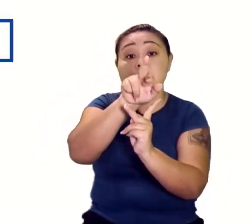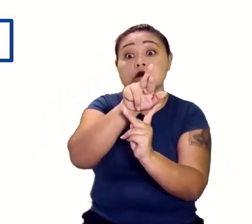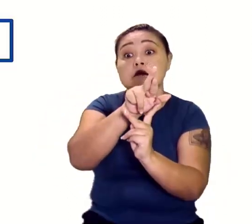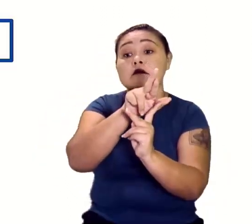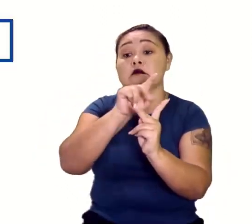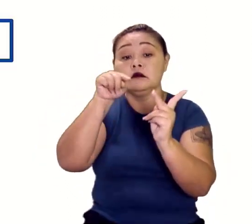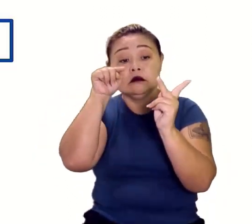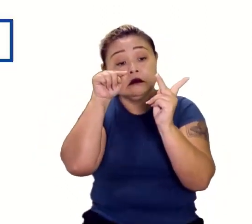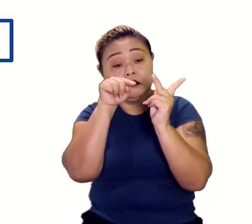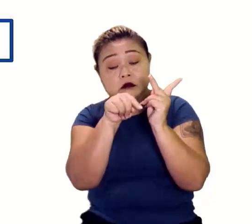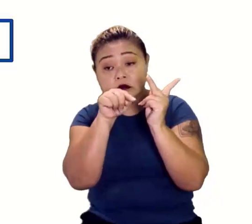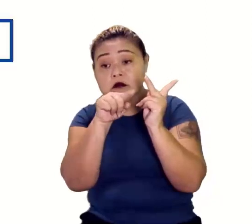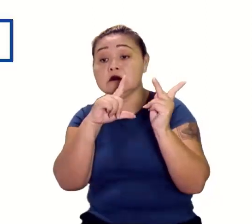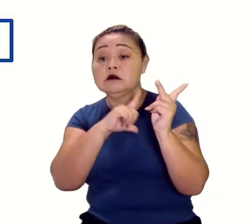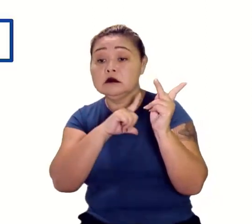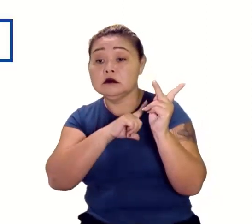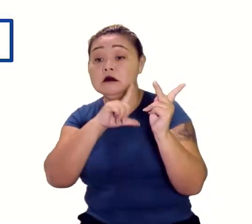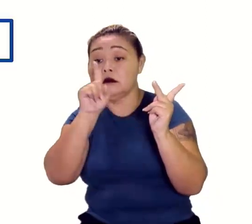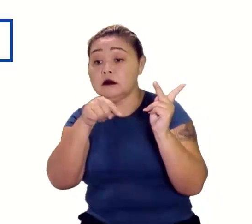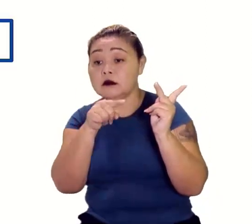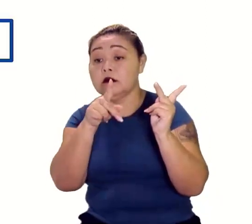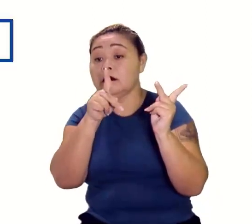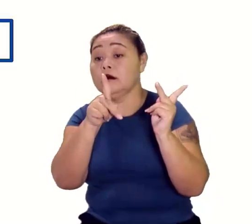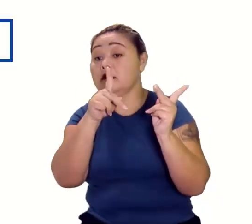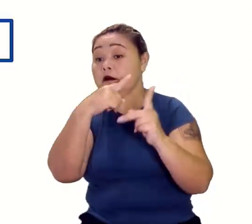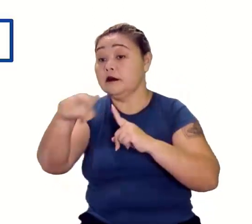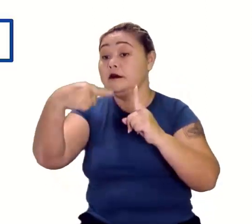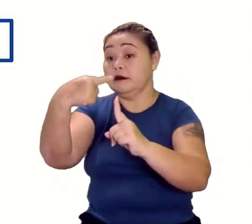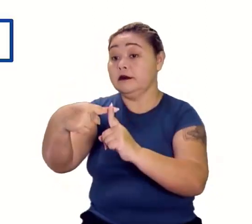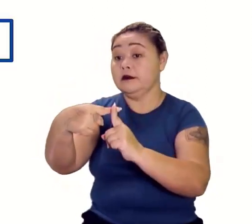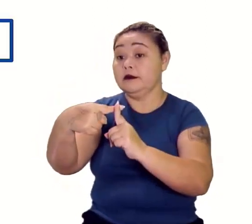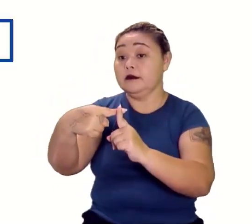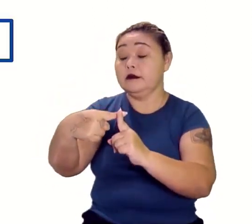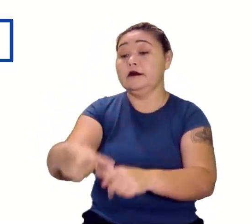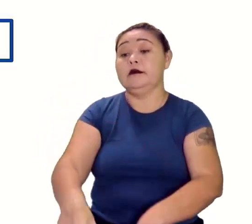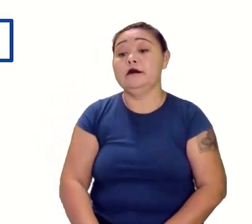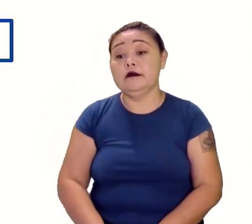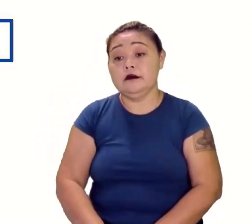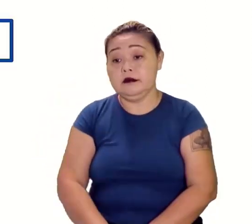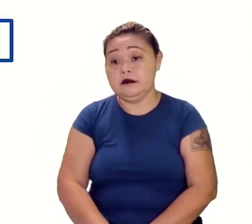o radicando tem que ser positivo.